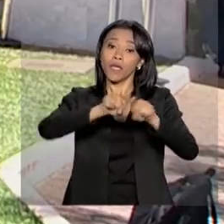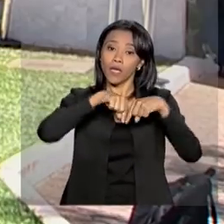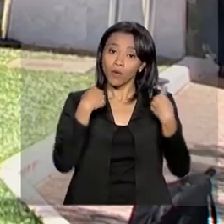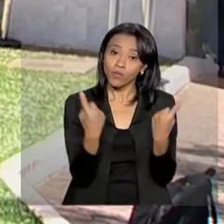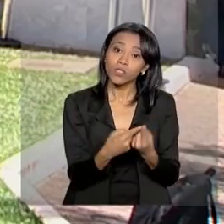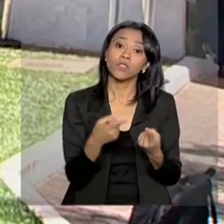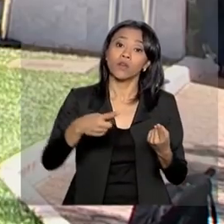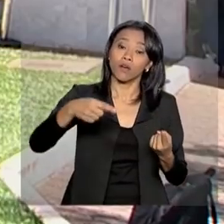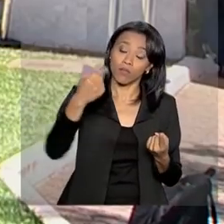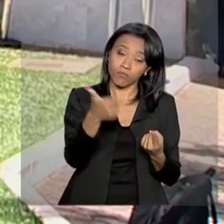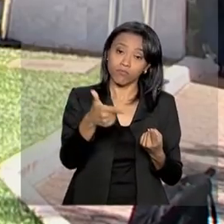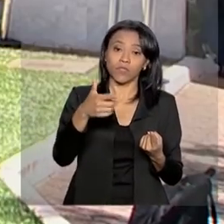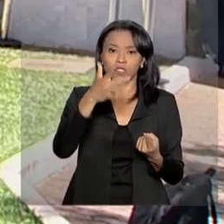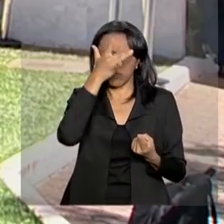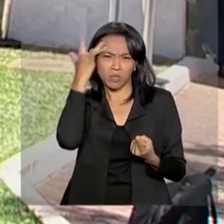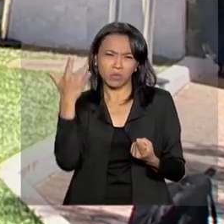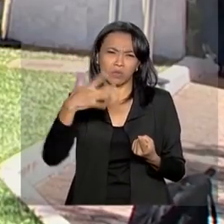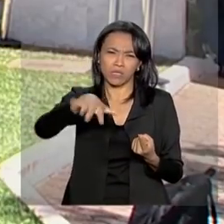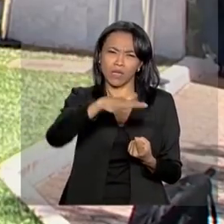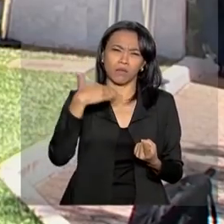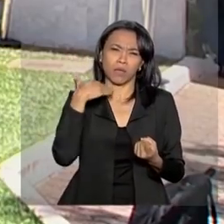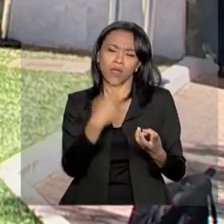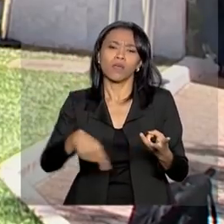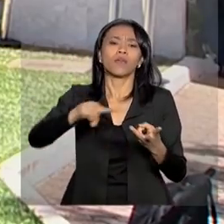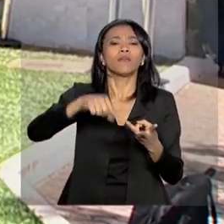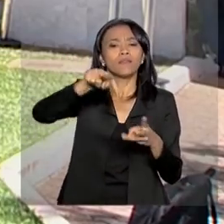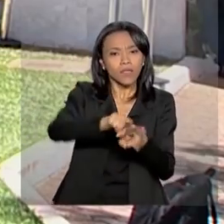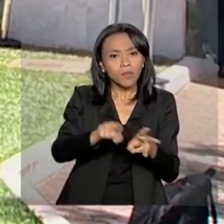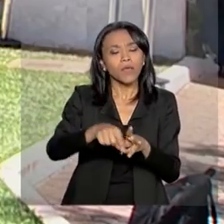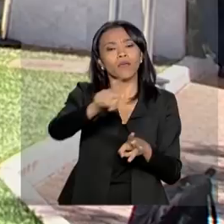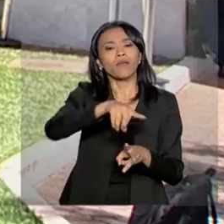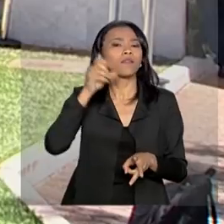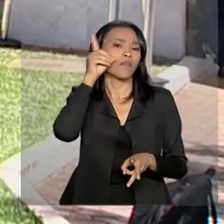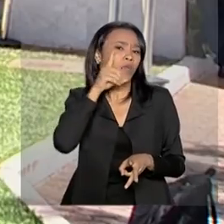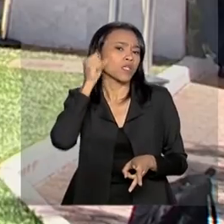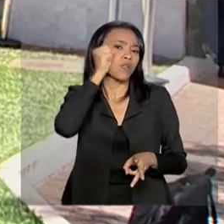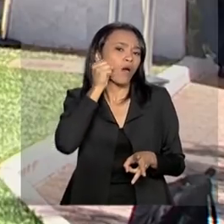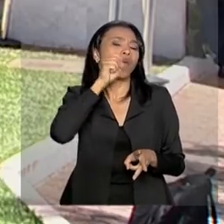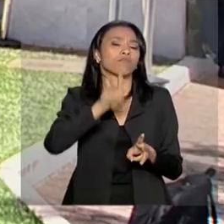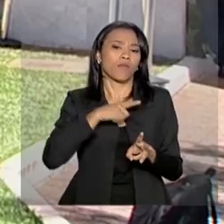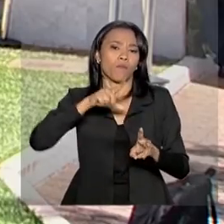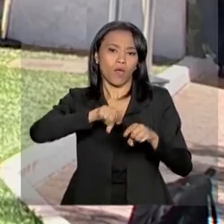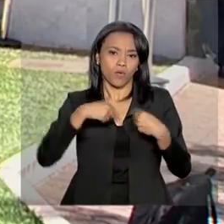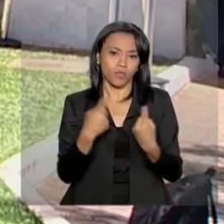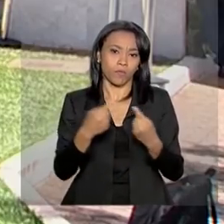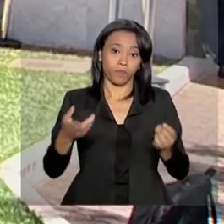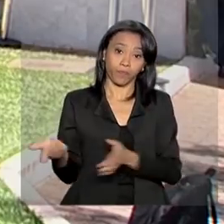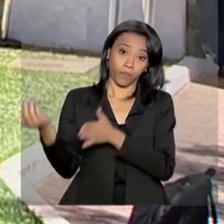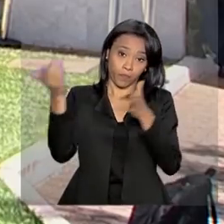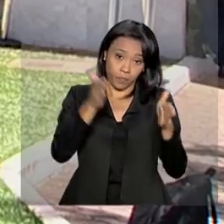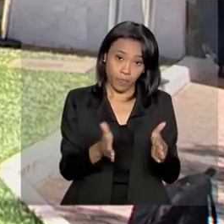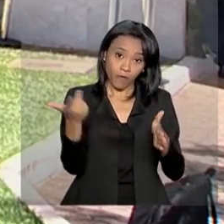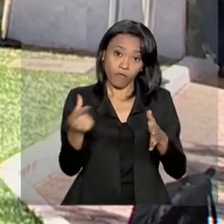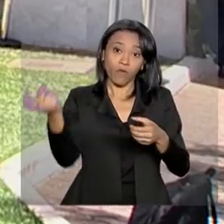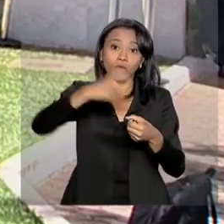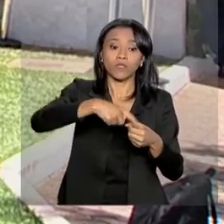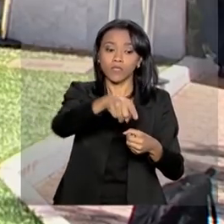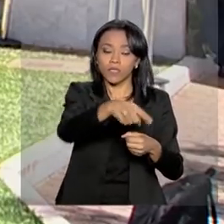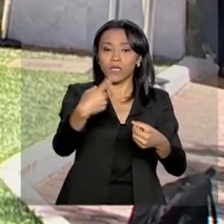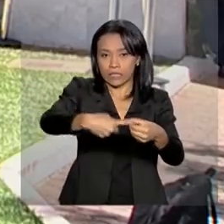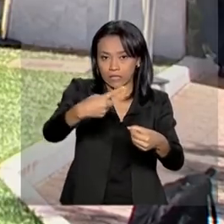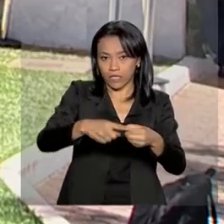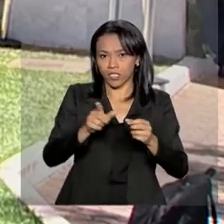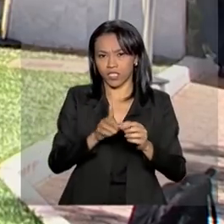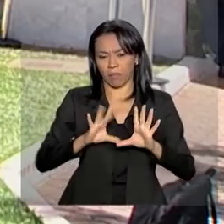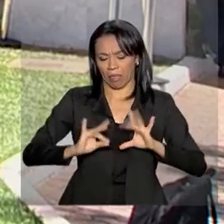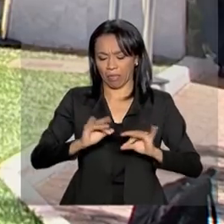Crédito Suisse, além de parlamentares. Agora, voltando ao assunto aí, né, de Brumadinho, também hoje aqui no Palácio do